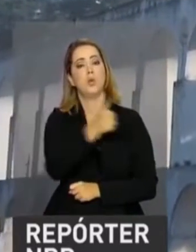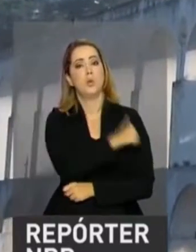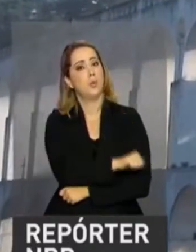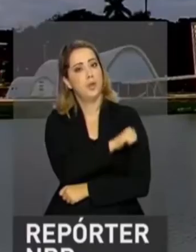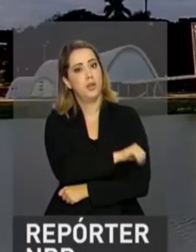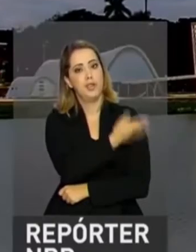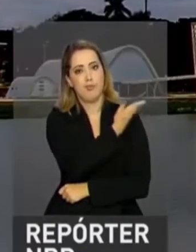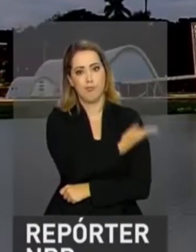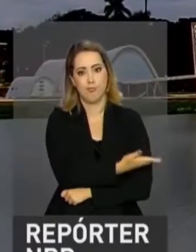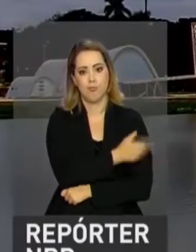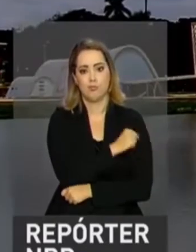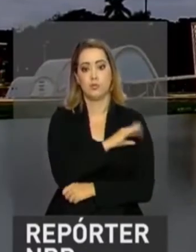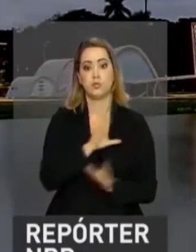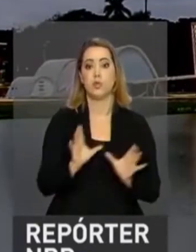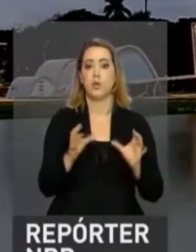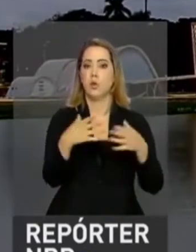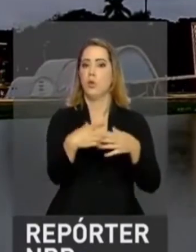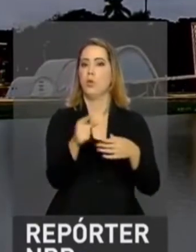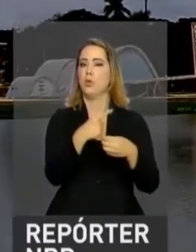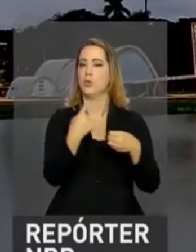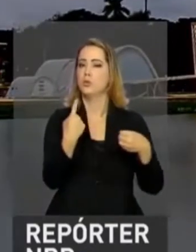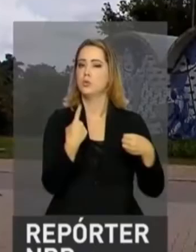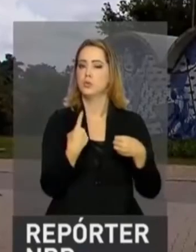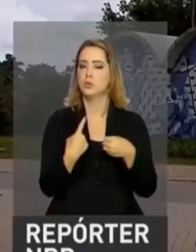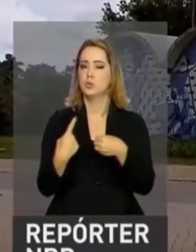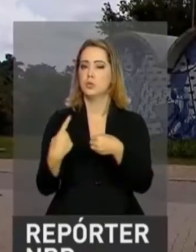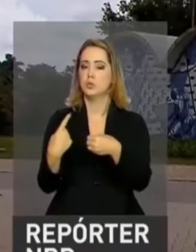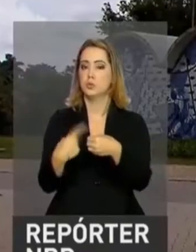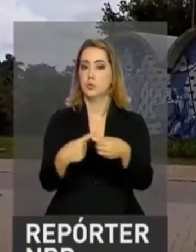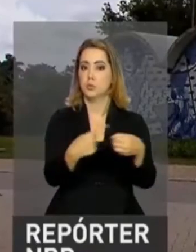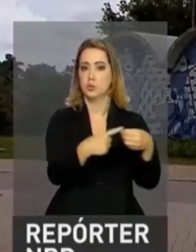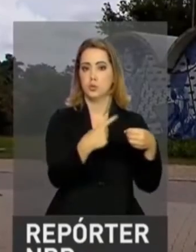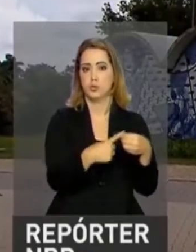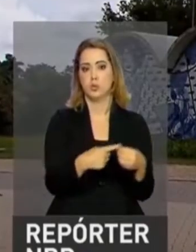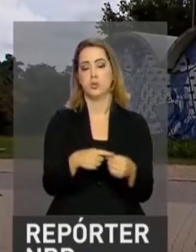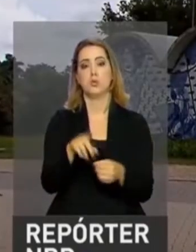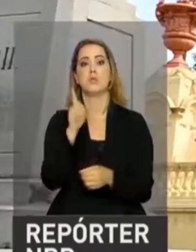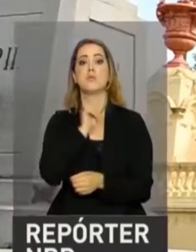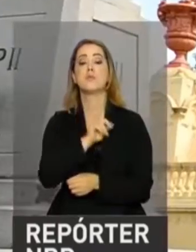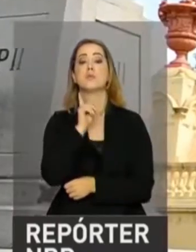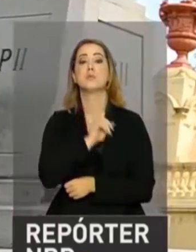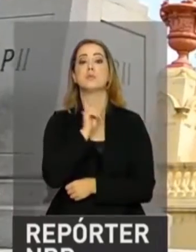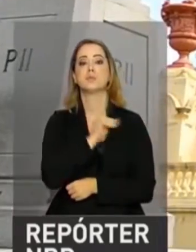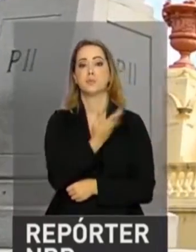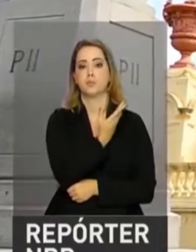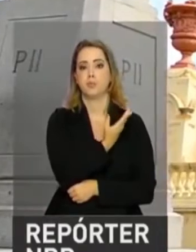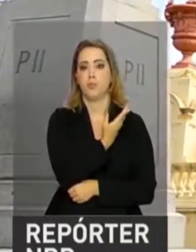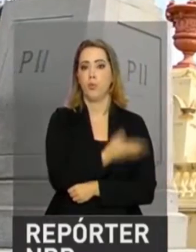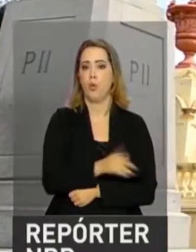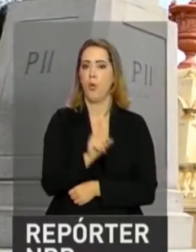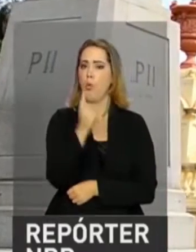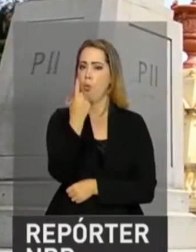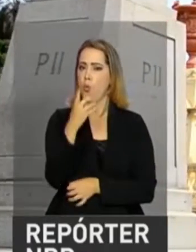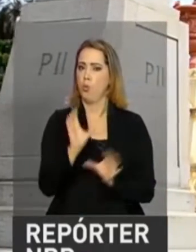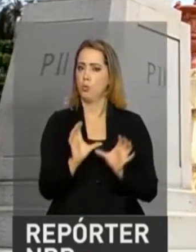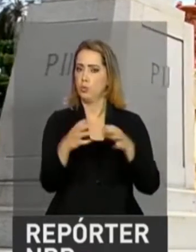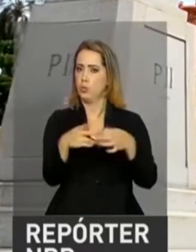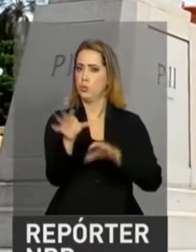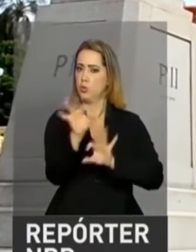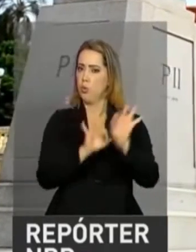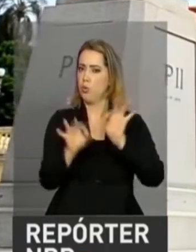Rio de Janeiro, e o Conjunto Arquitetônico da Pampulha, em Belo Horizonte. E um dos órgãos responsáveis